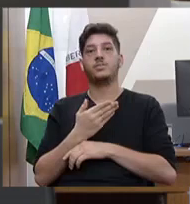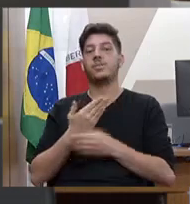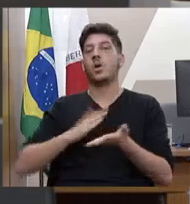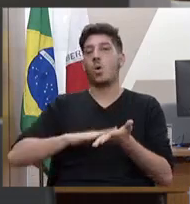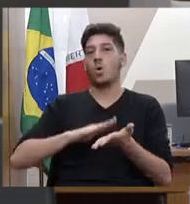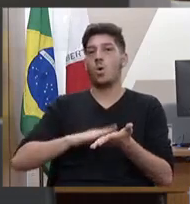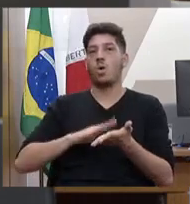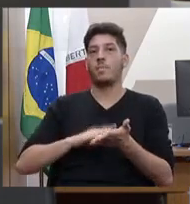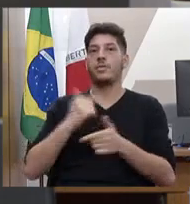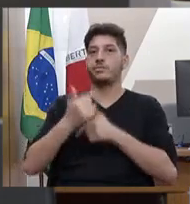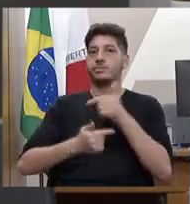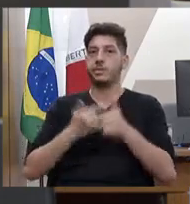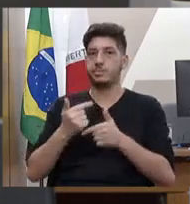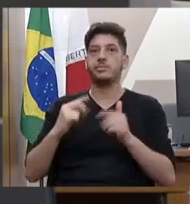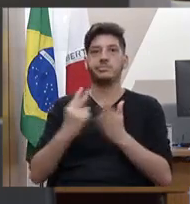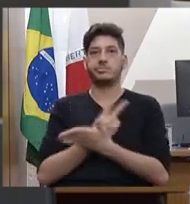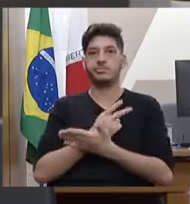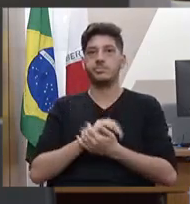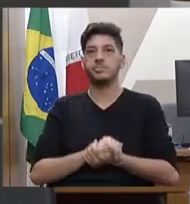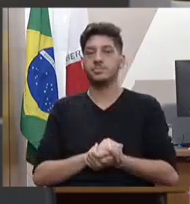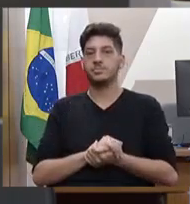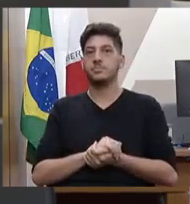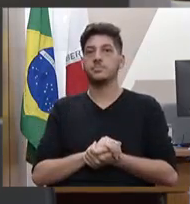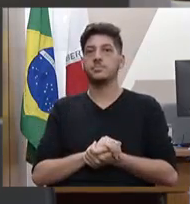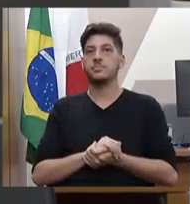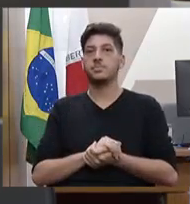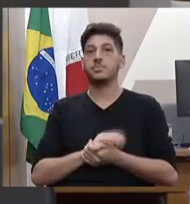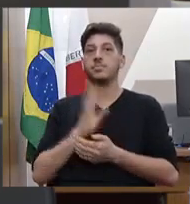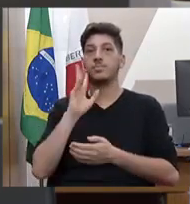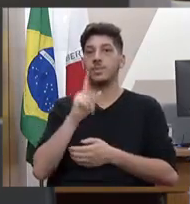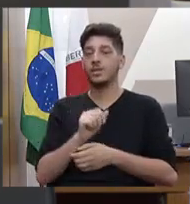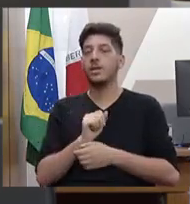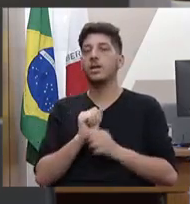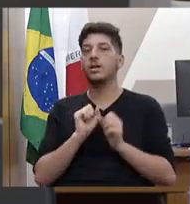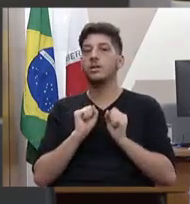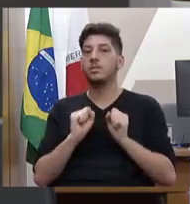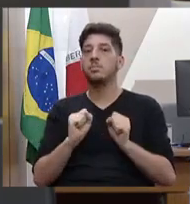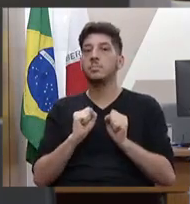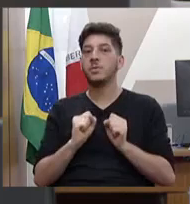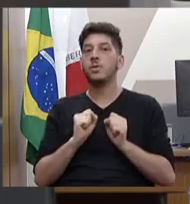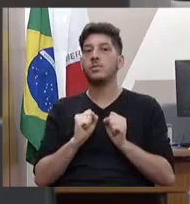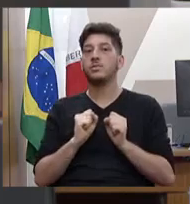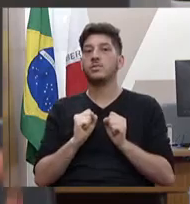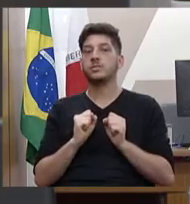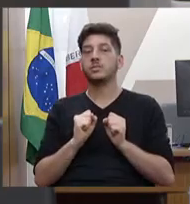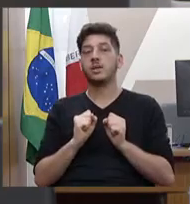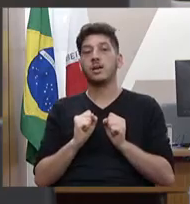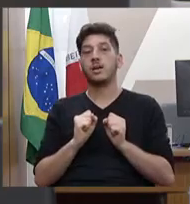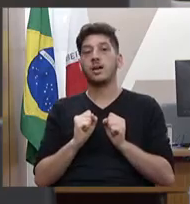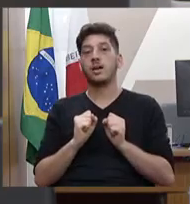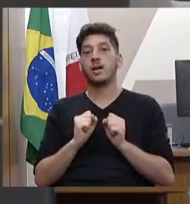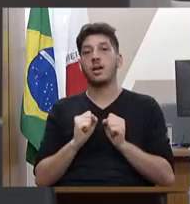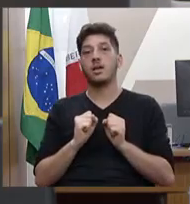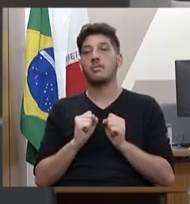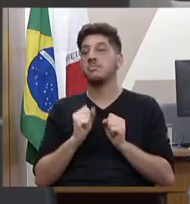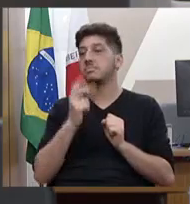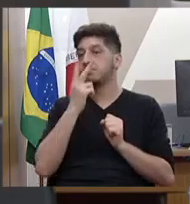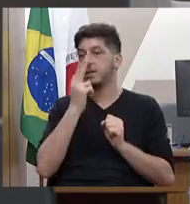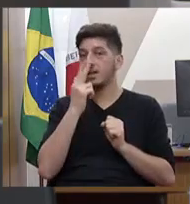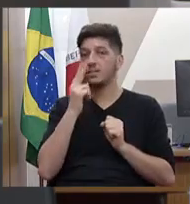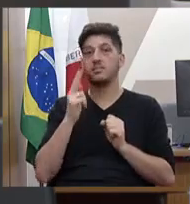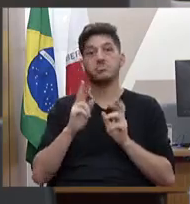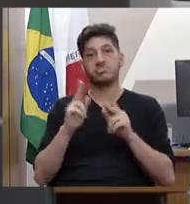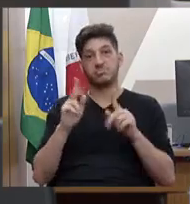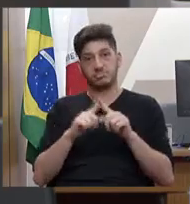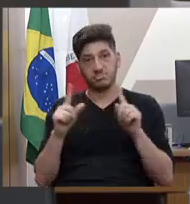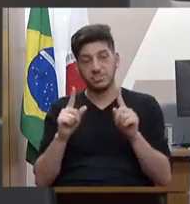produtividade está causando e é eu acho que talvez eu possa ter manifestado de forma que não foi possível mas